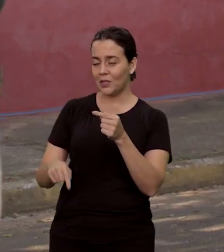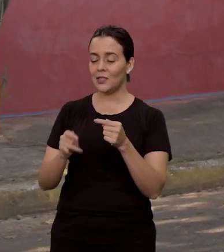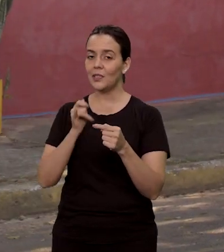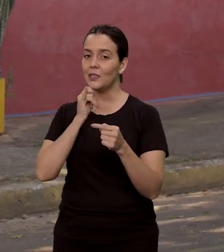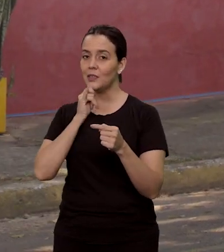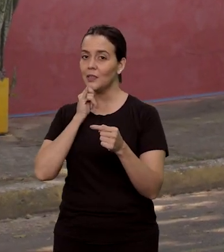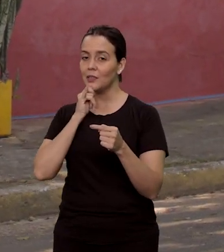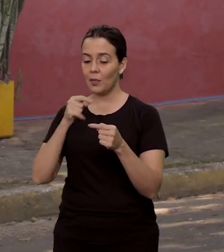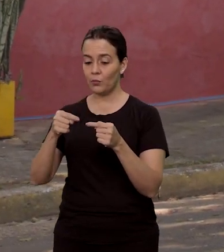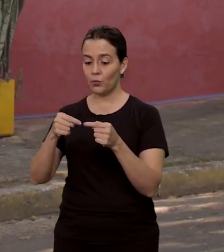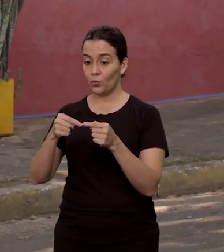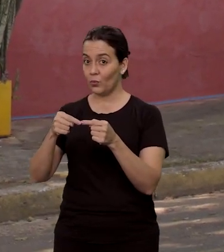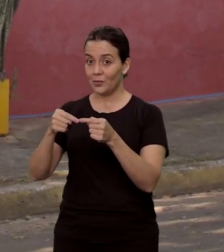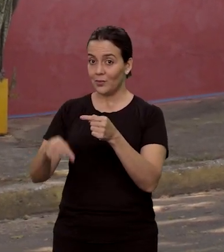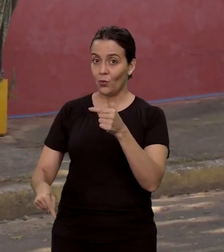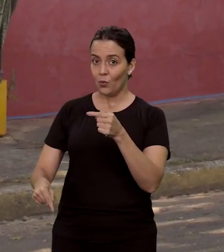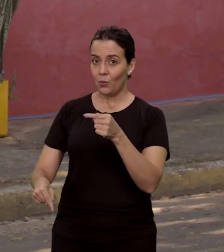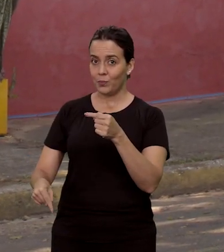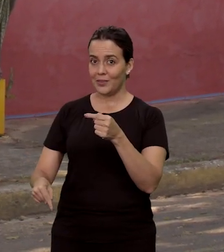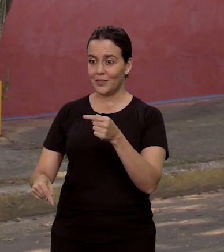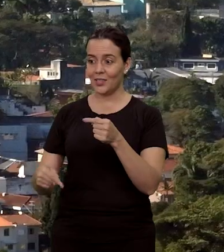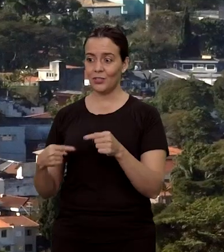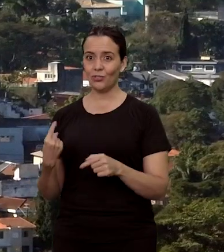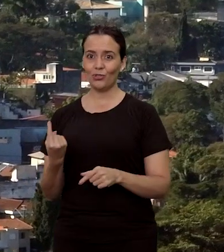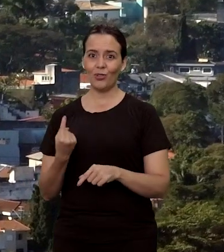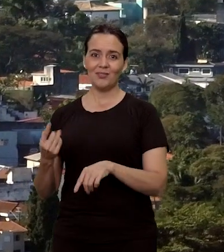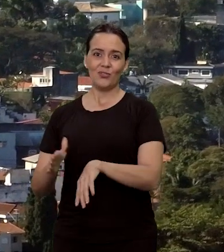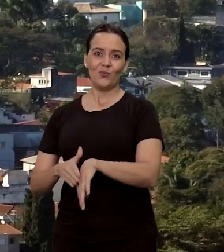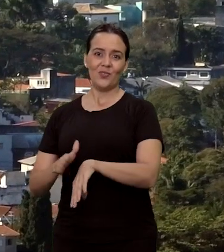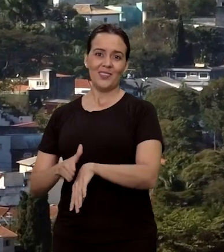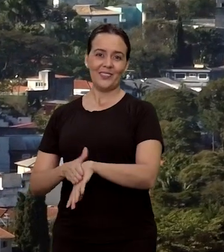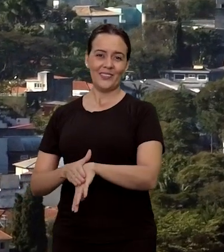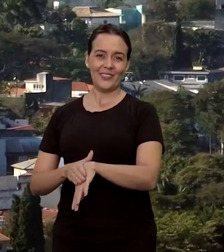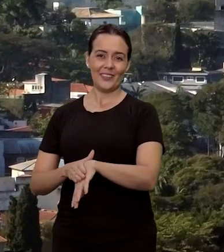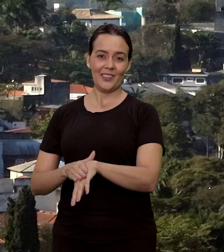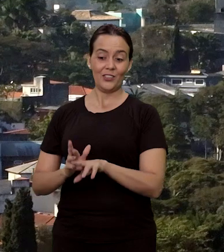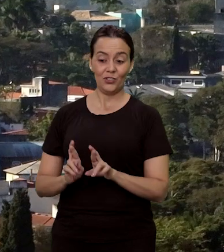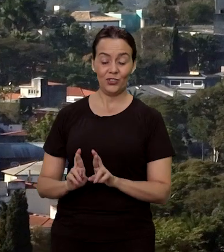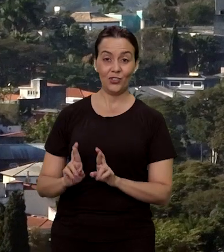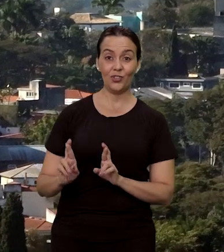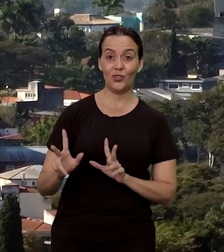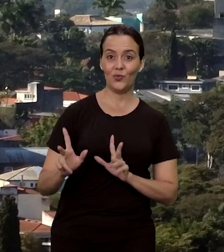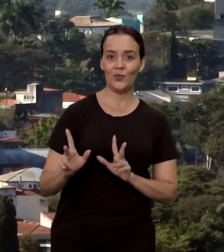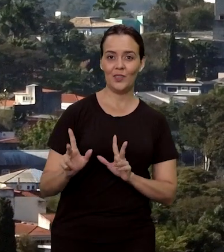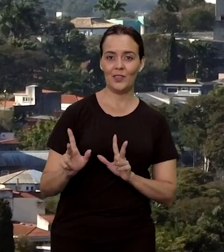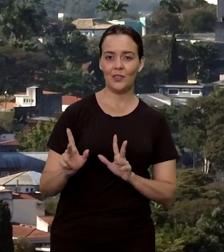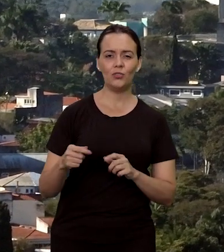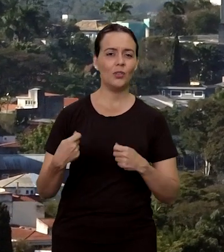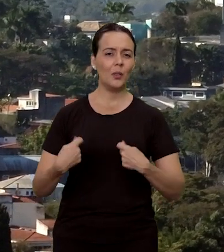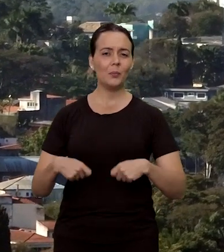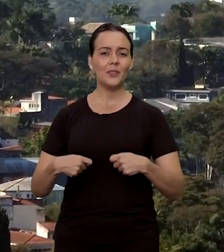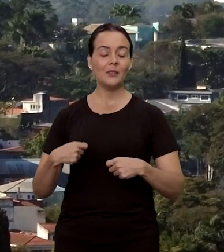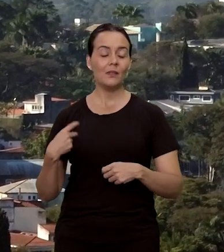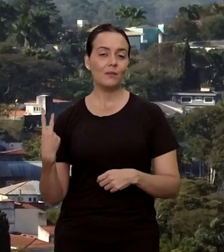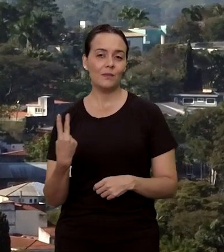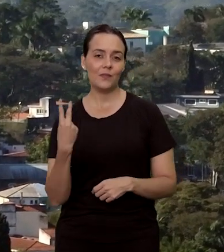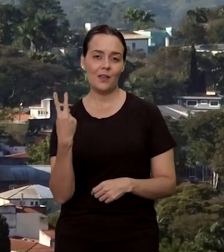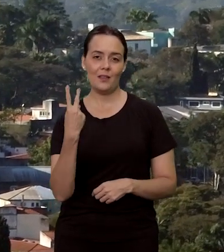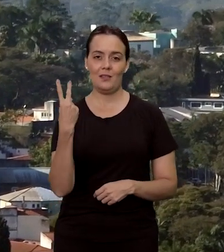individualismo. Porque para você se individuar, você vai ter que valorizar